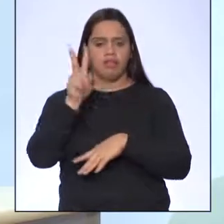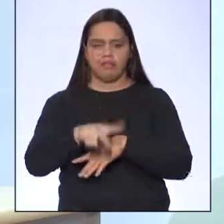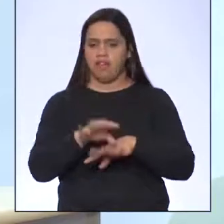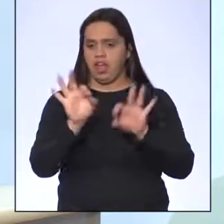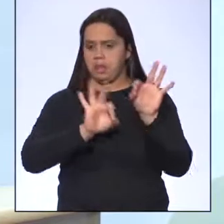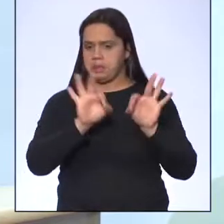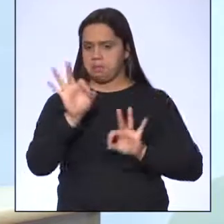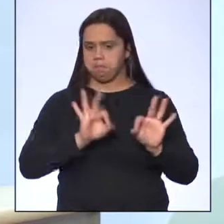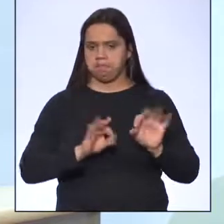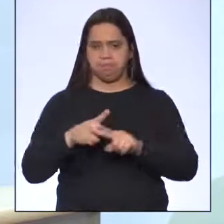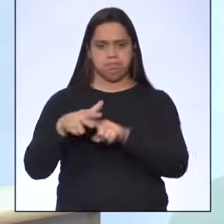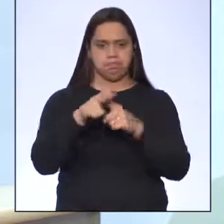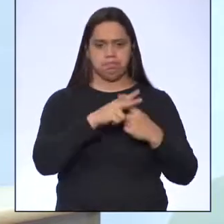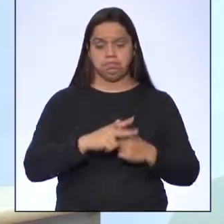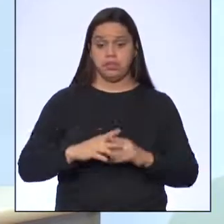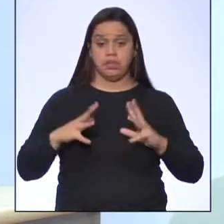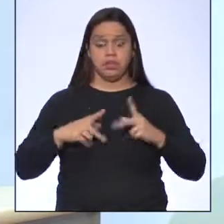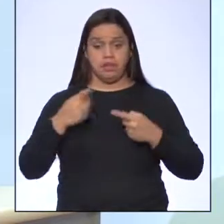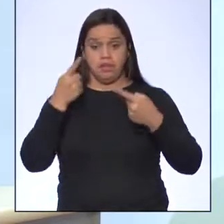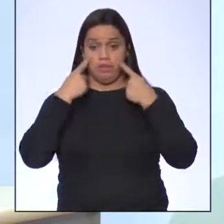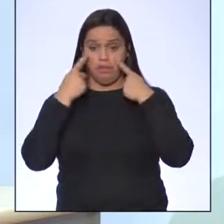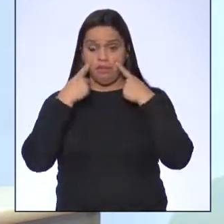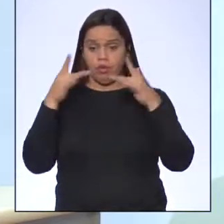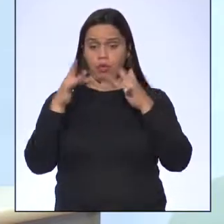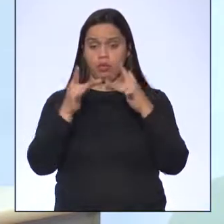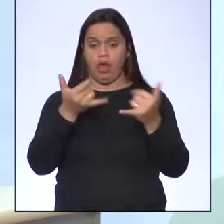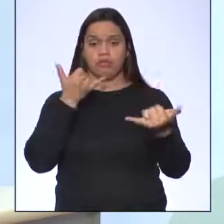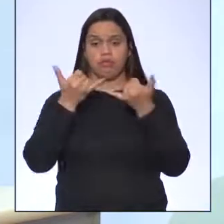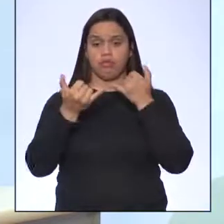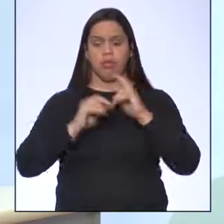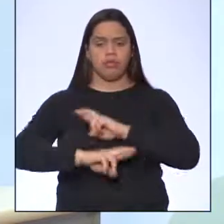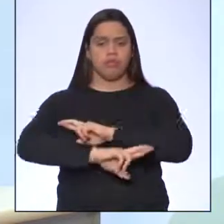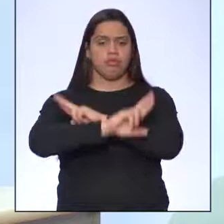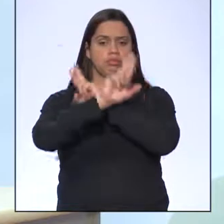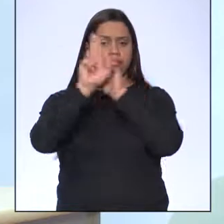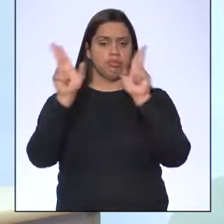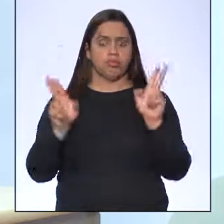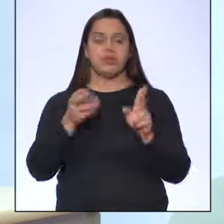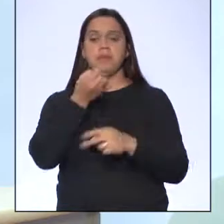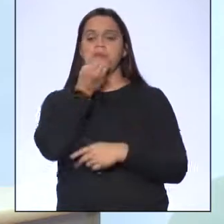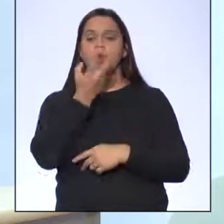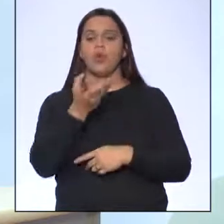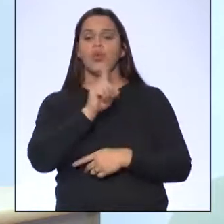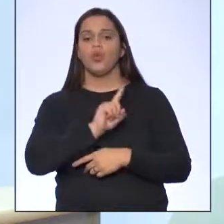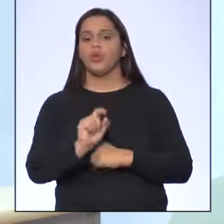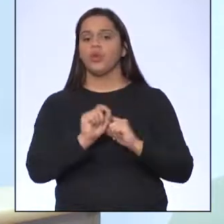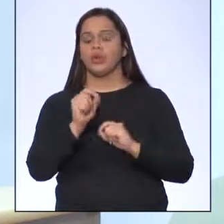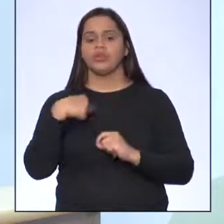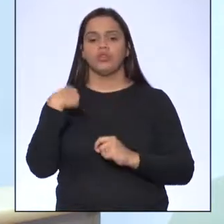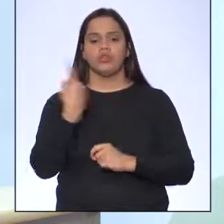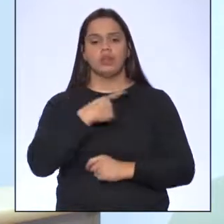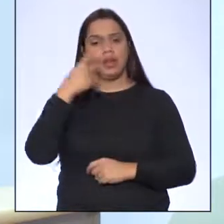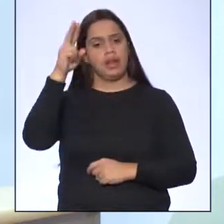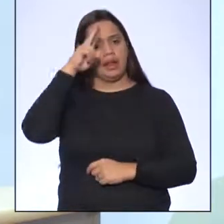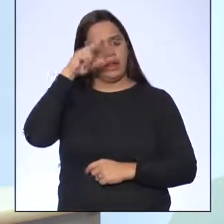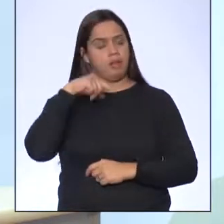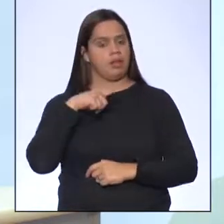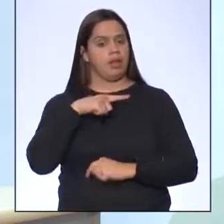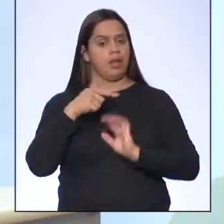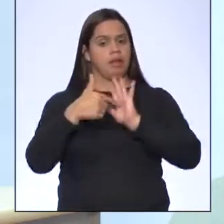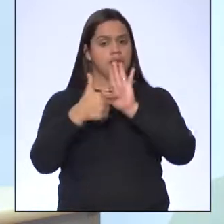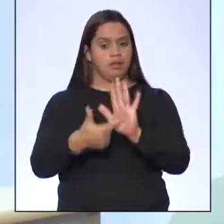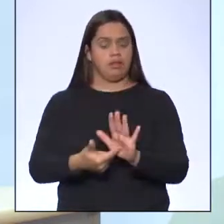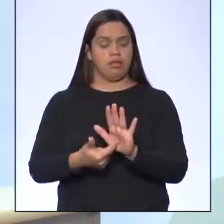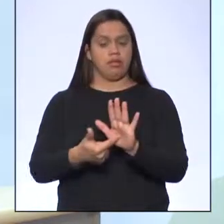manipular diferentes informações, tá? Sempre é bom a gente lembrar que quando a gente está trabalhando com diferentes